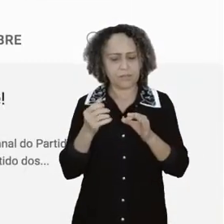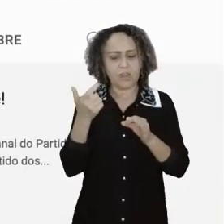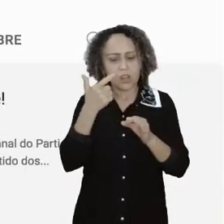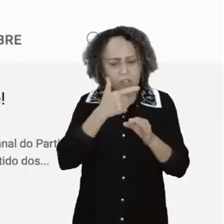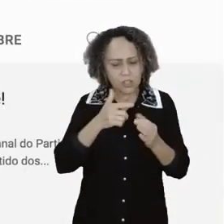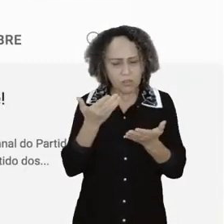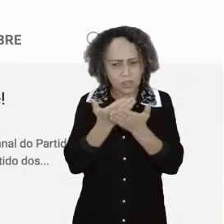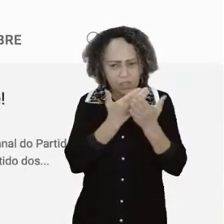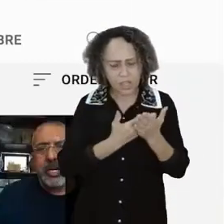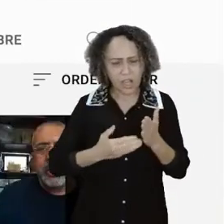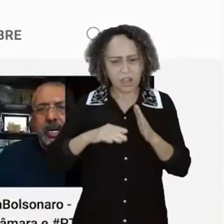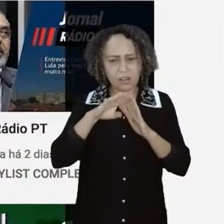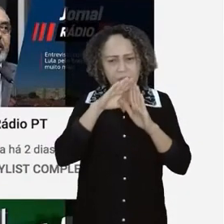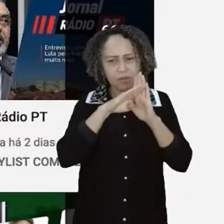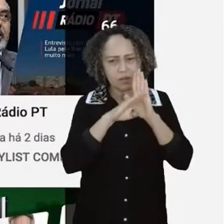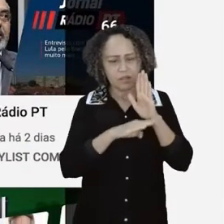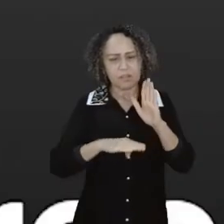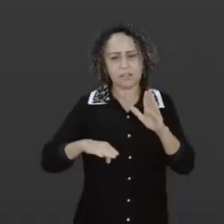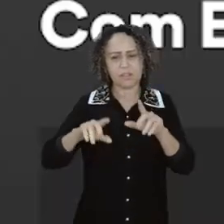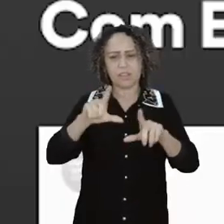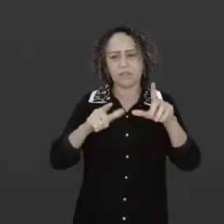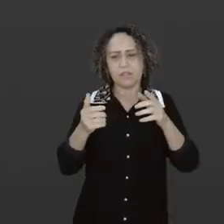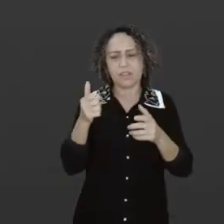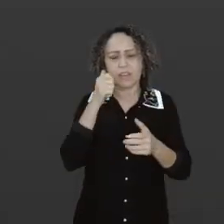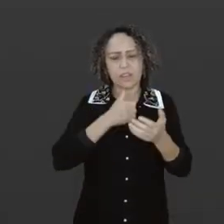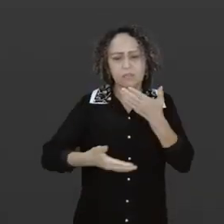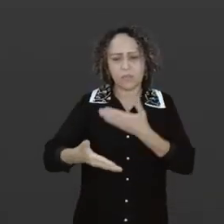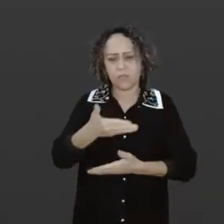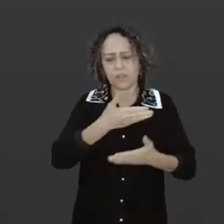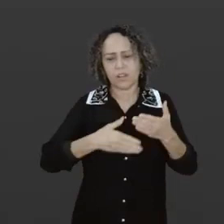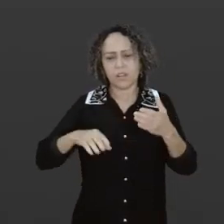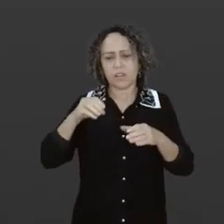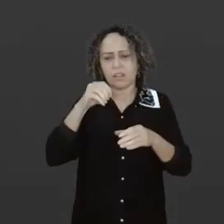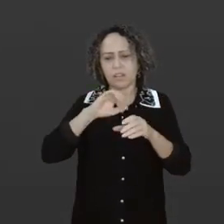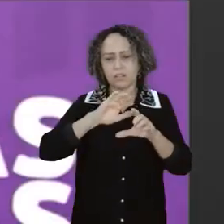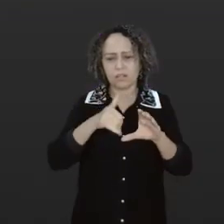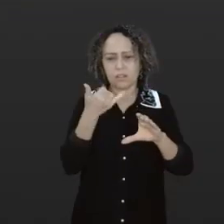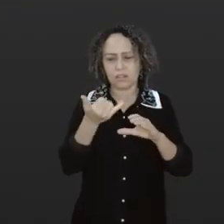da playlist TV Elas por Elas Formação no canal da TV